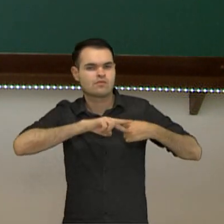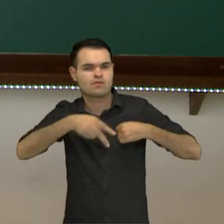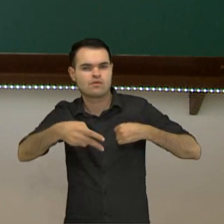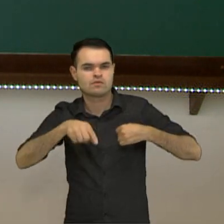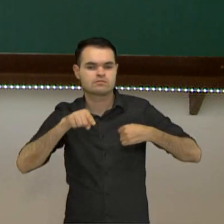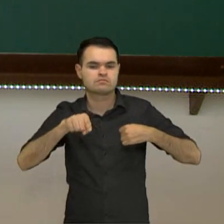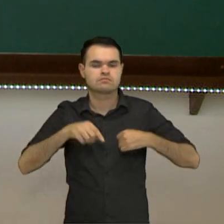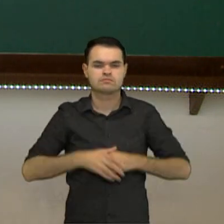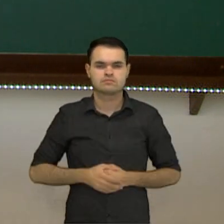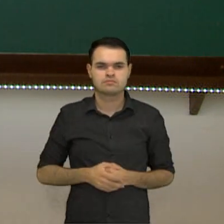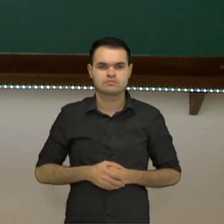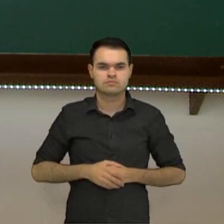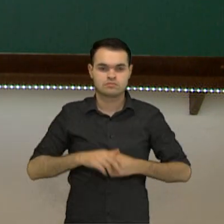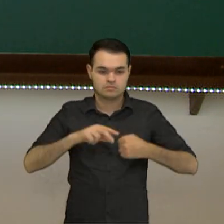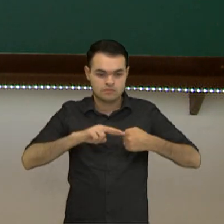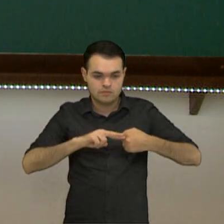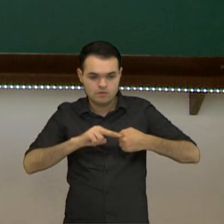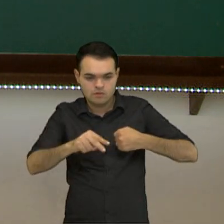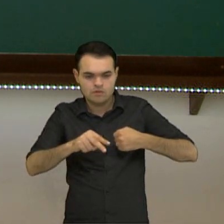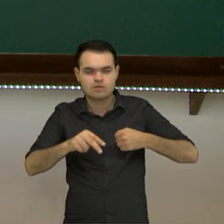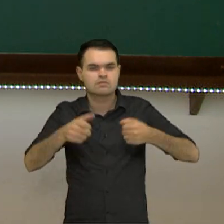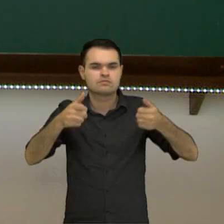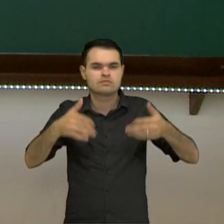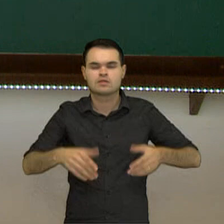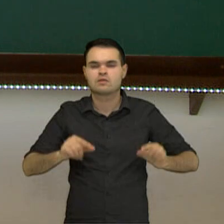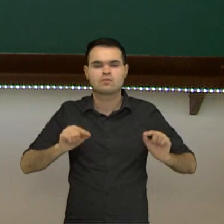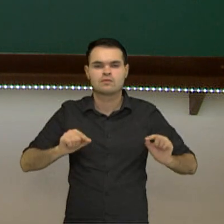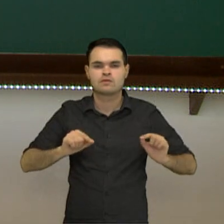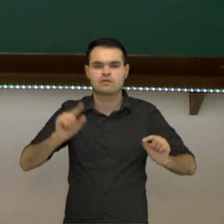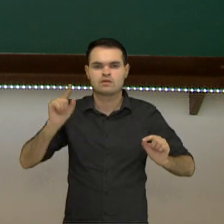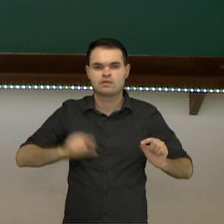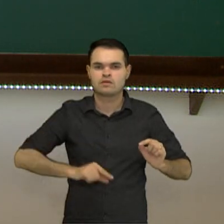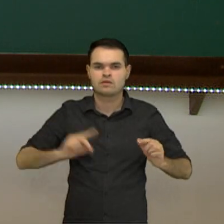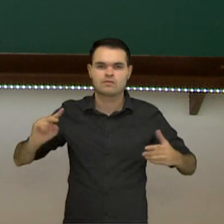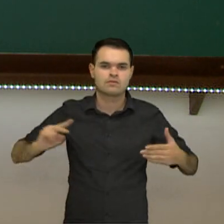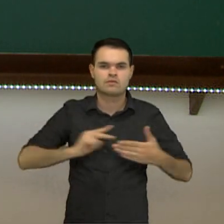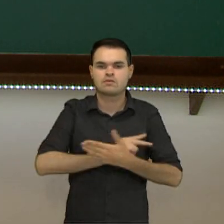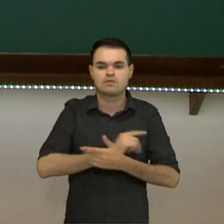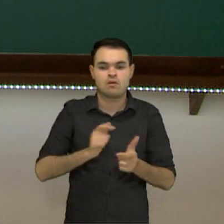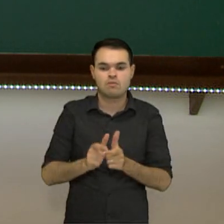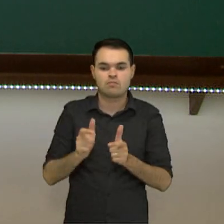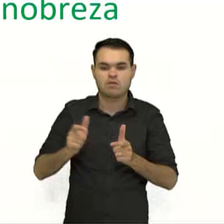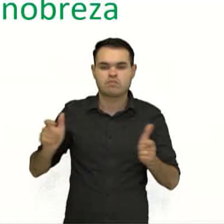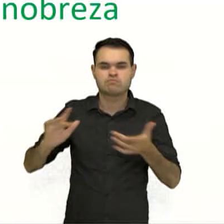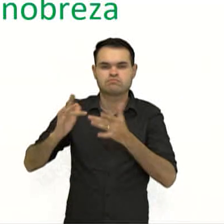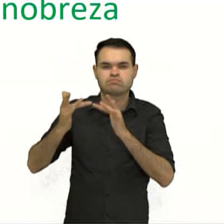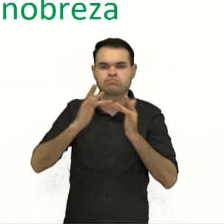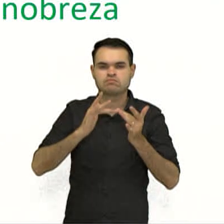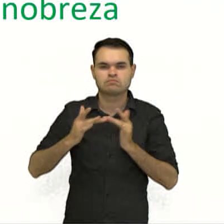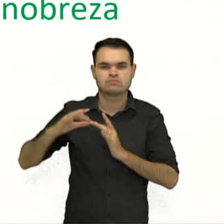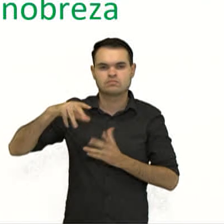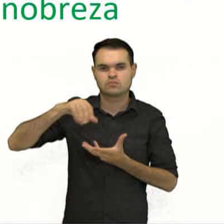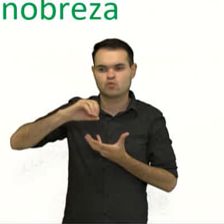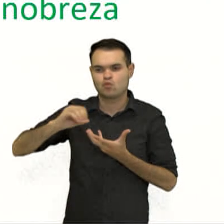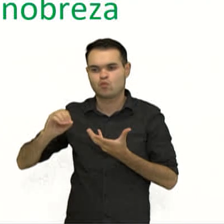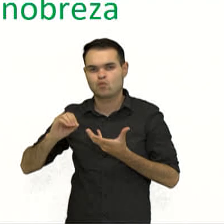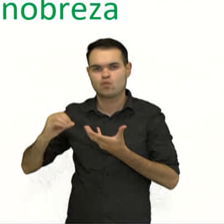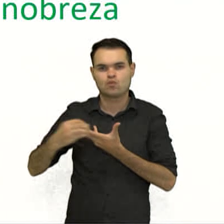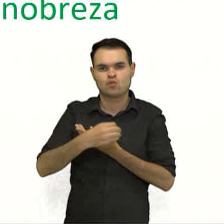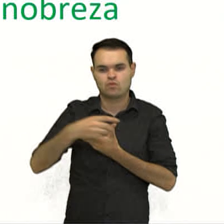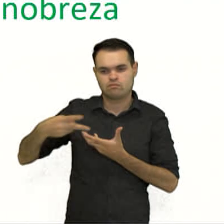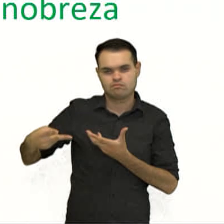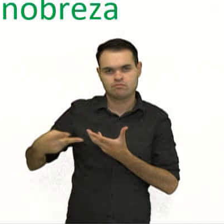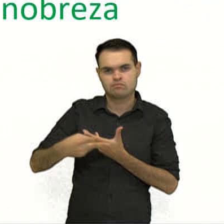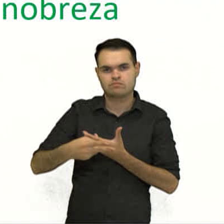né? Então, as consequências, a gente pode dizer que propiciaram o aumento do comércio entre o Ocidente e o Oriente, uma